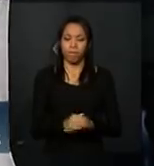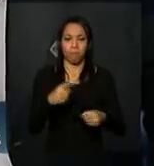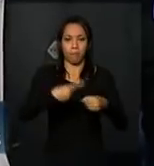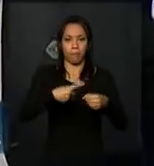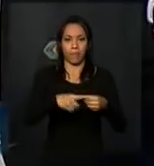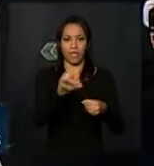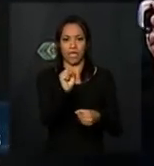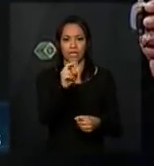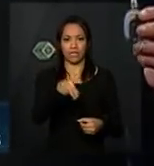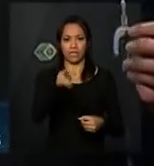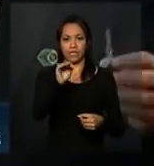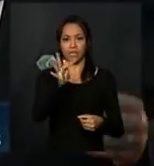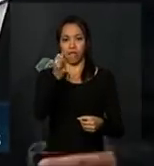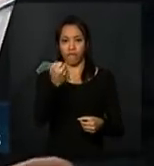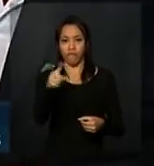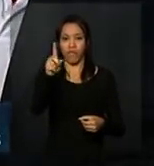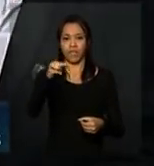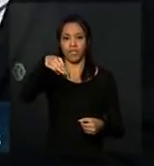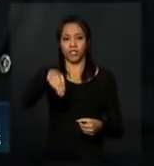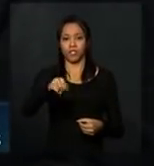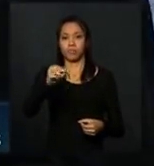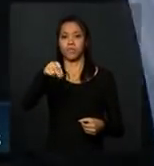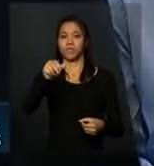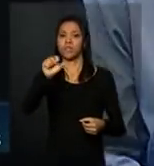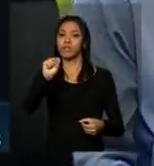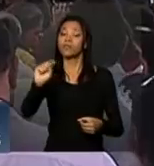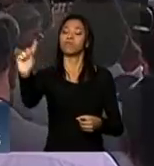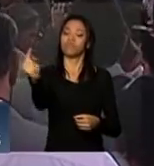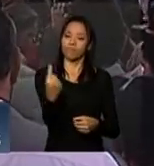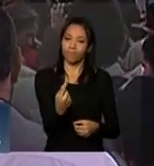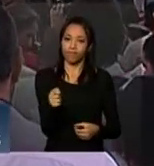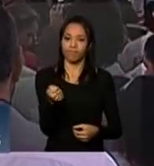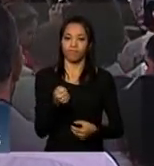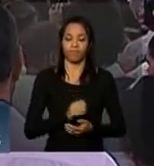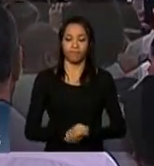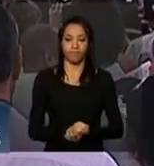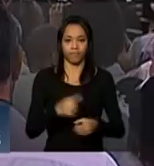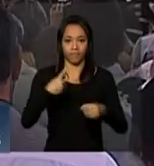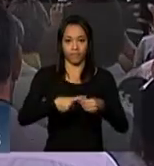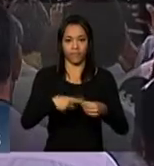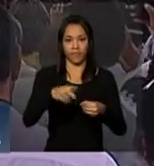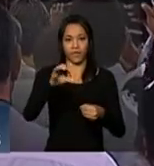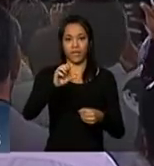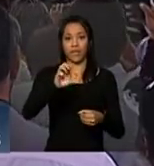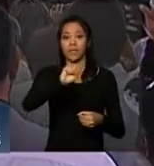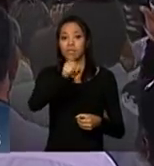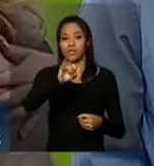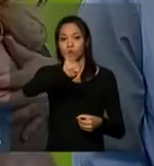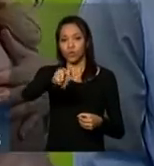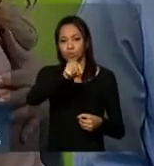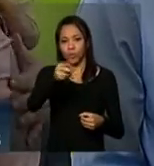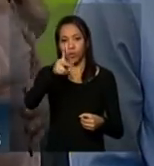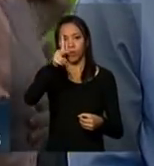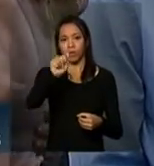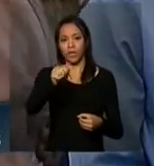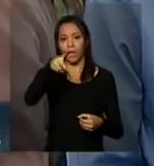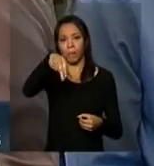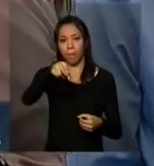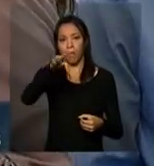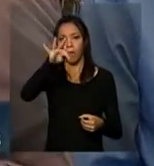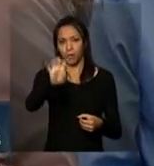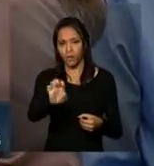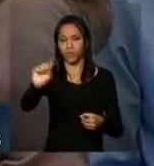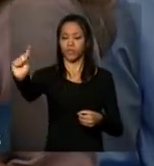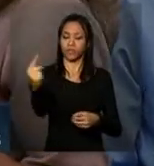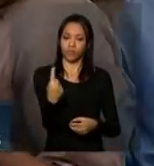Santafé de Minas Lu Flávio farago São João da Ponte Sidney Pereira da